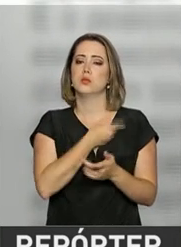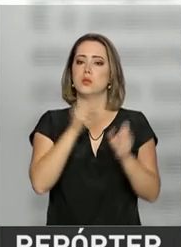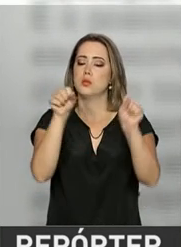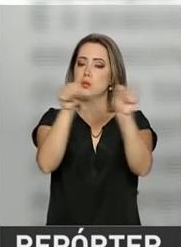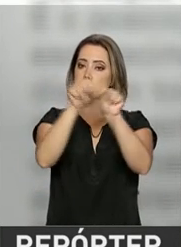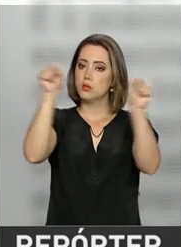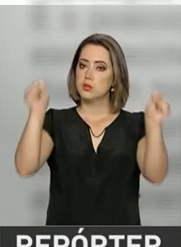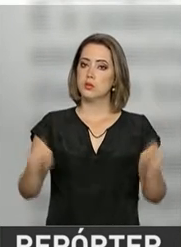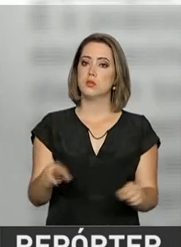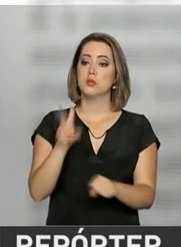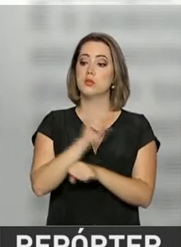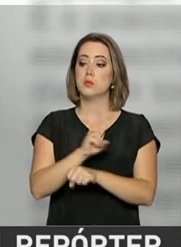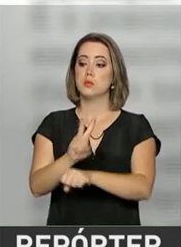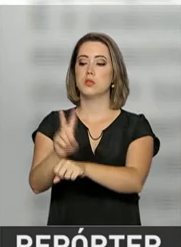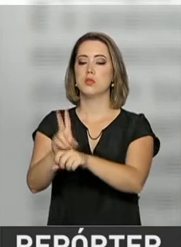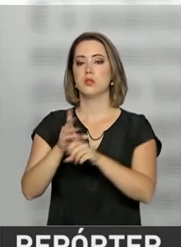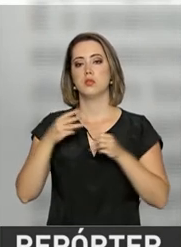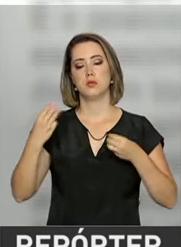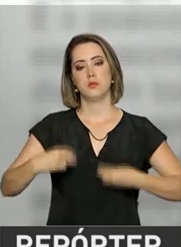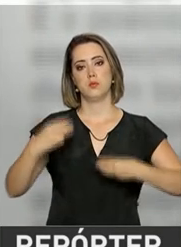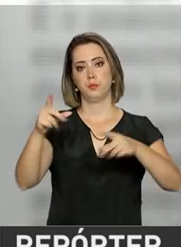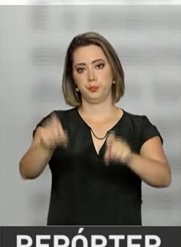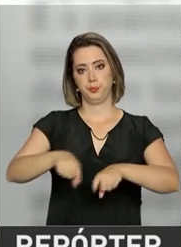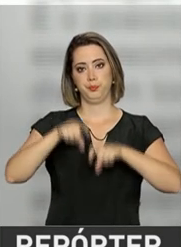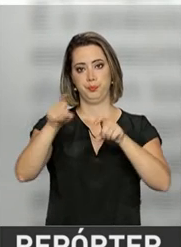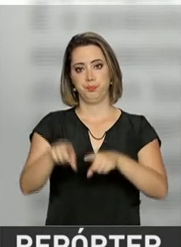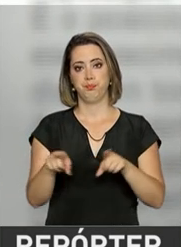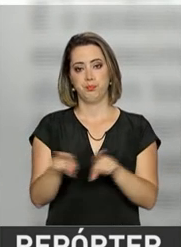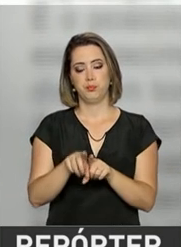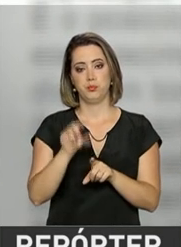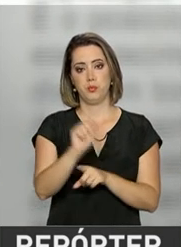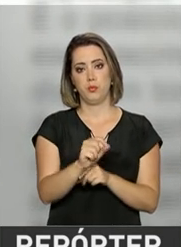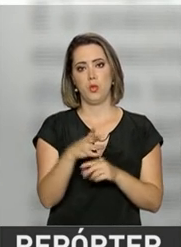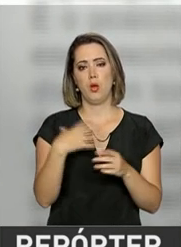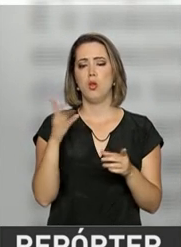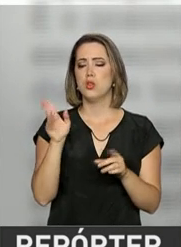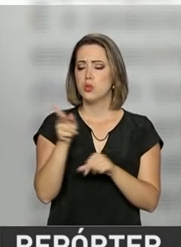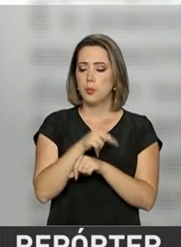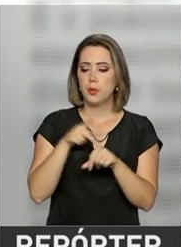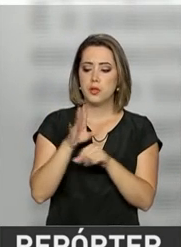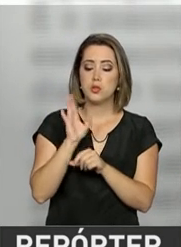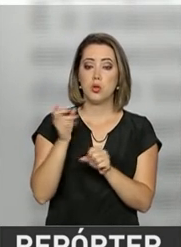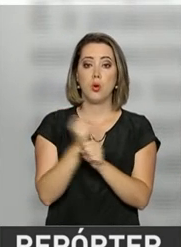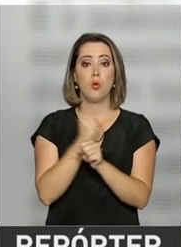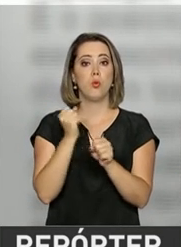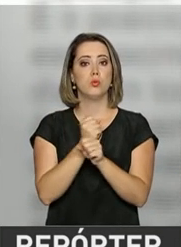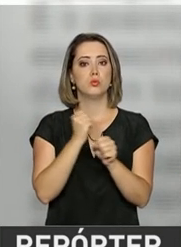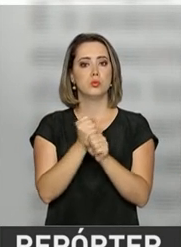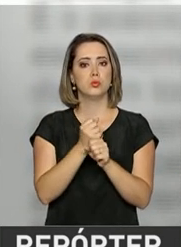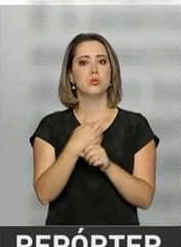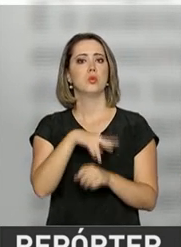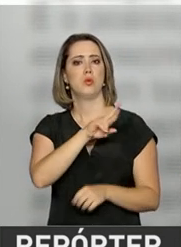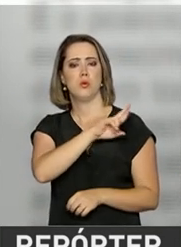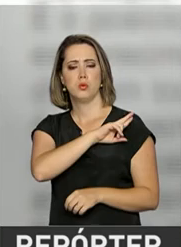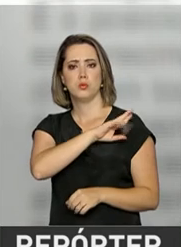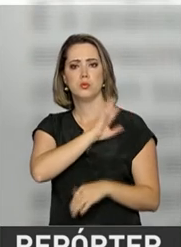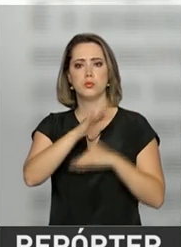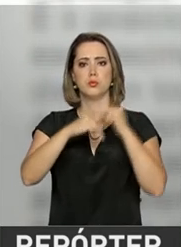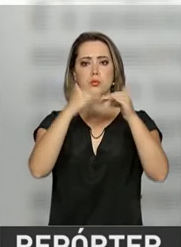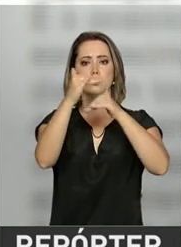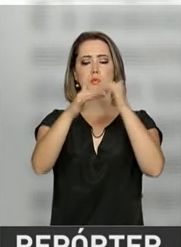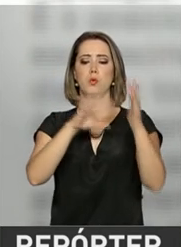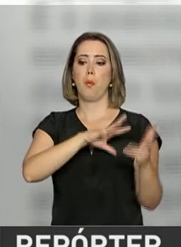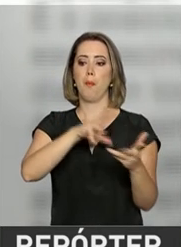de defesa agropecuária. Segundo a nota, o país construiu grande reputação internacional neste